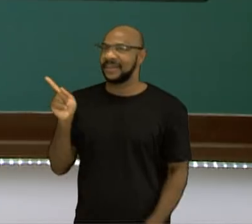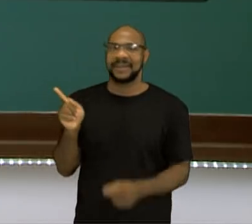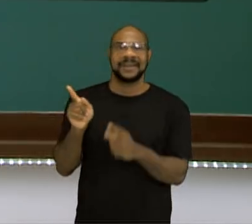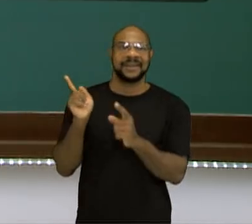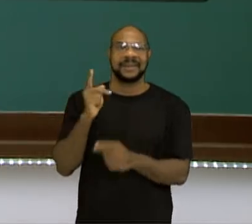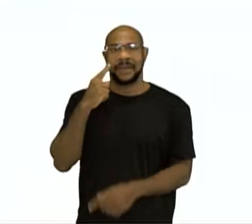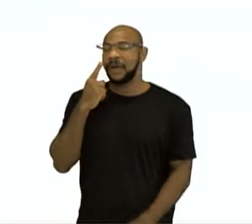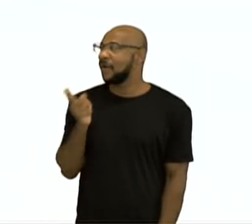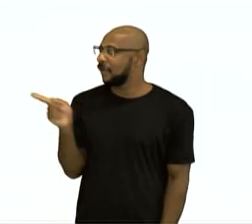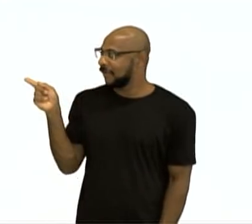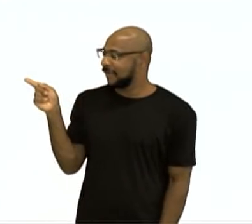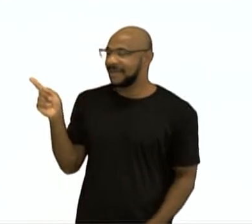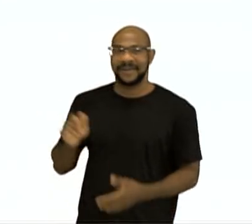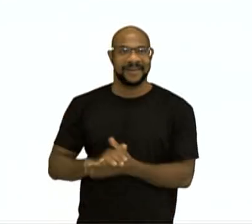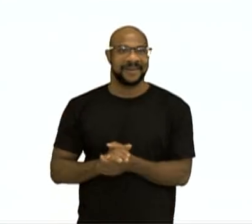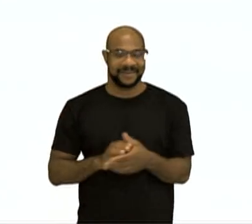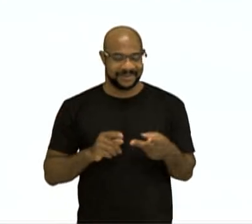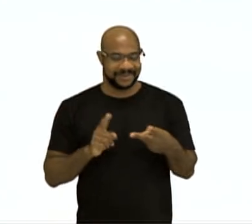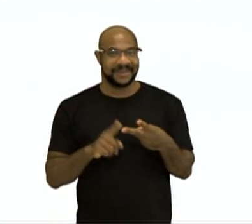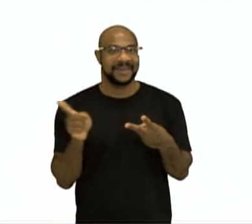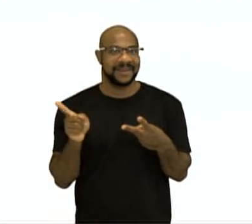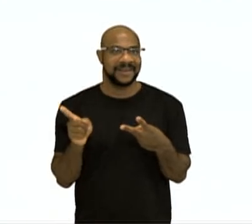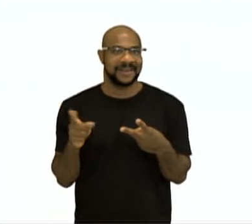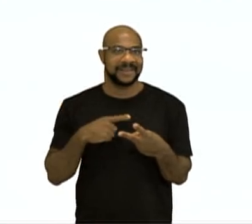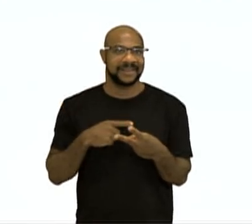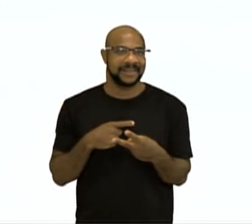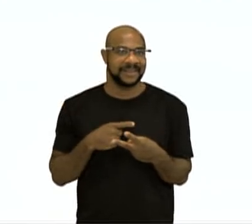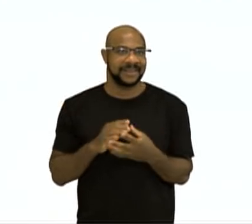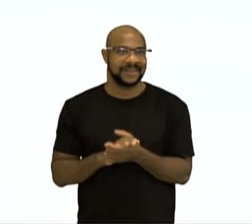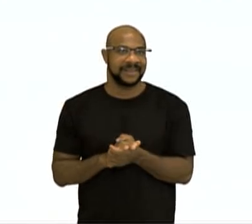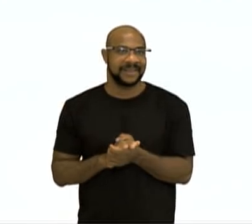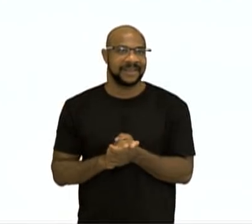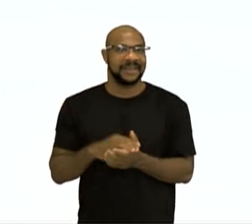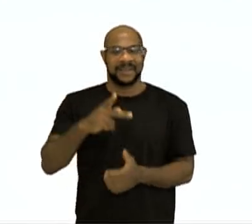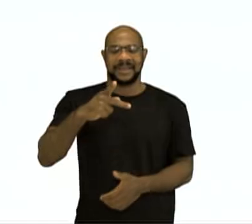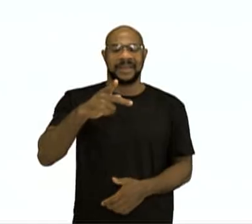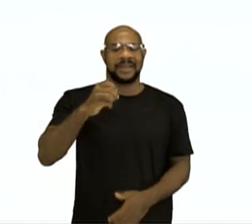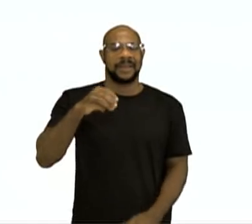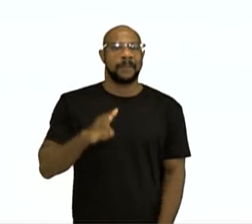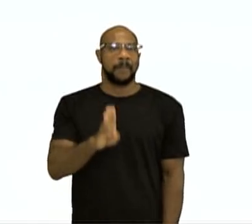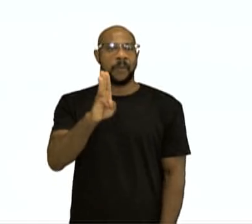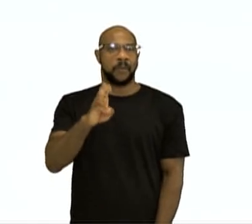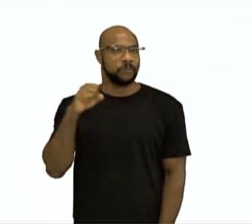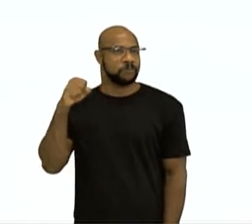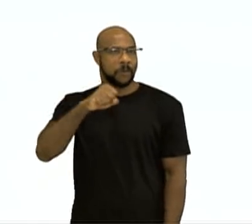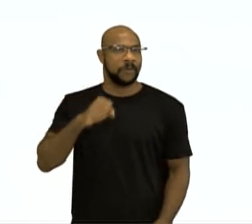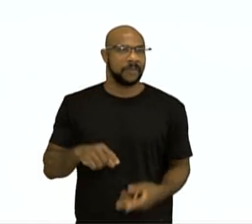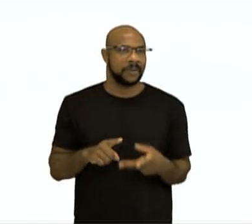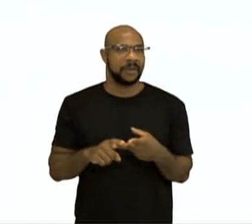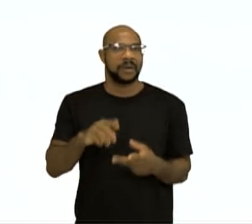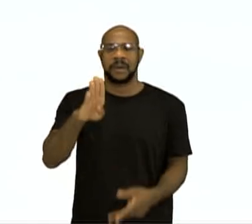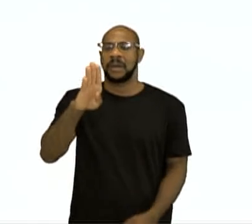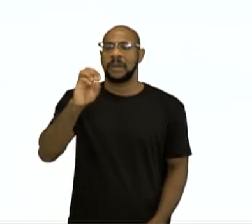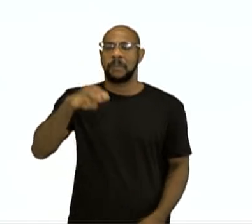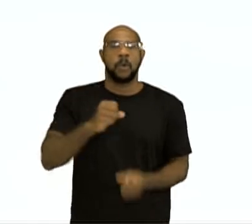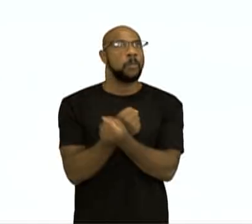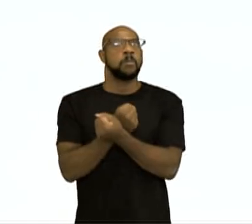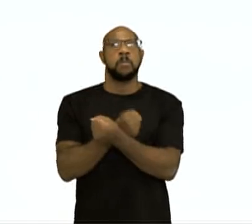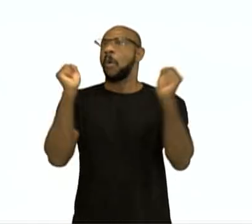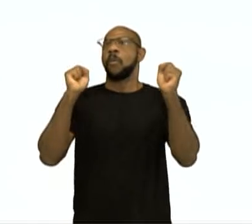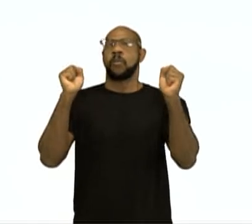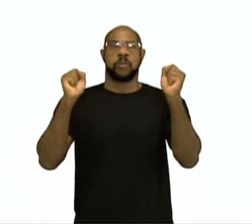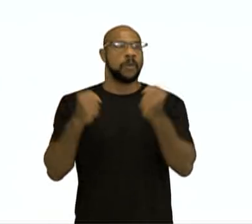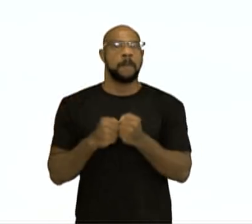exemplos aqui. Olha, eu tenho aqui pou, bum, explosão, né?